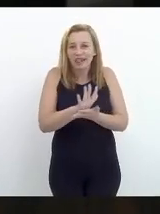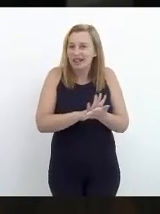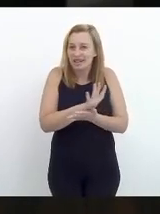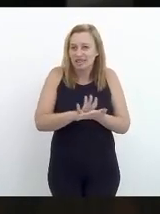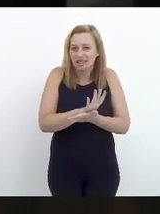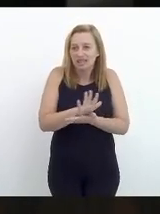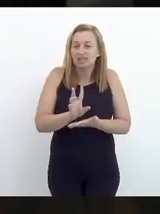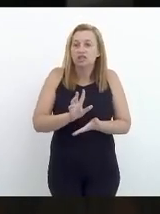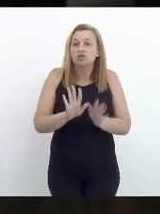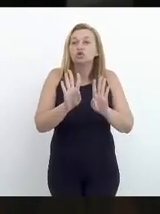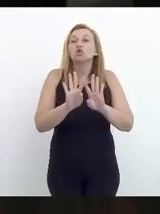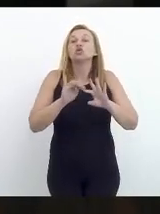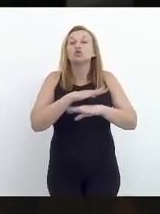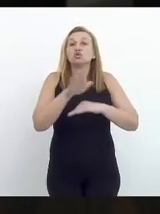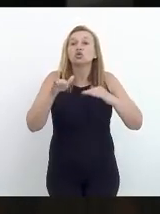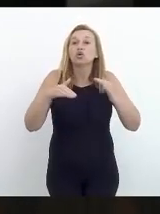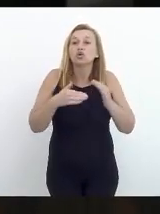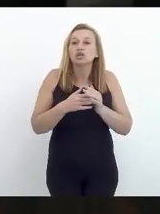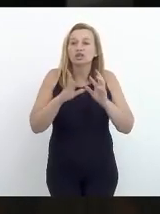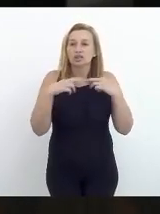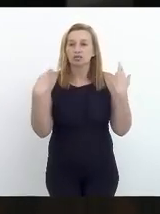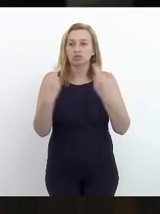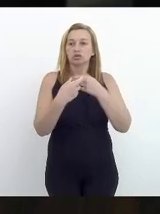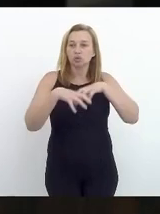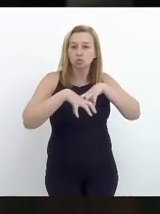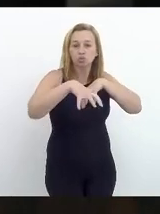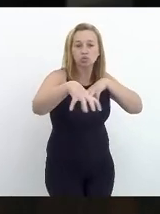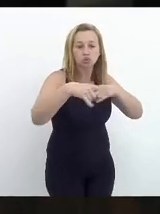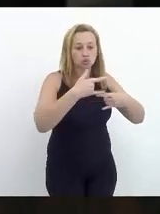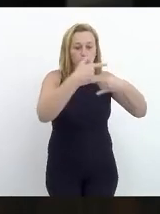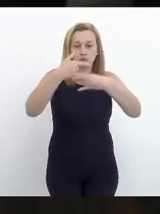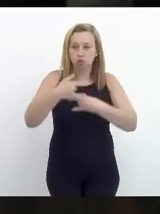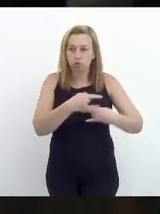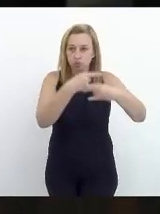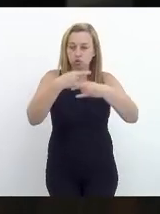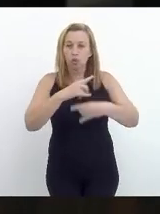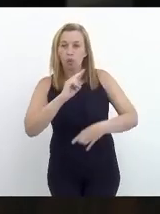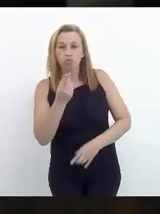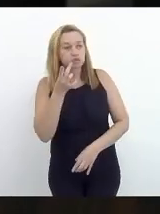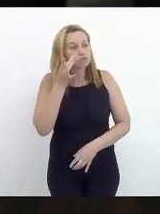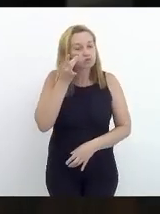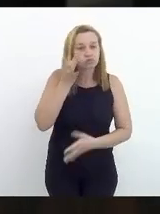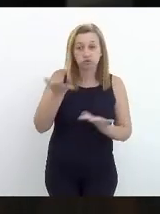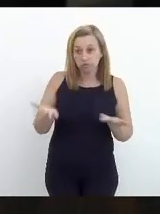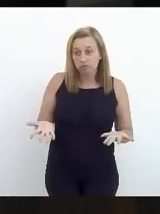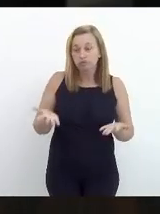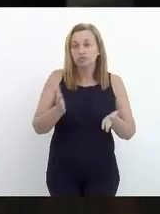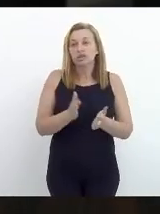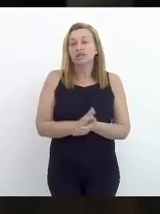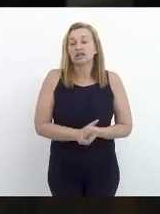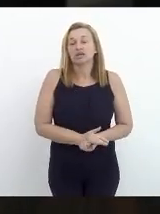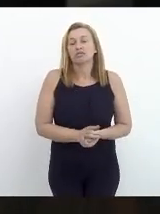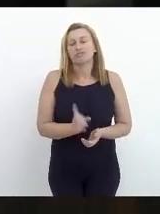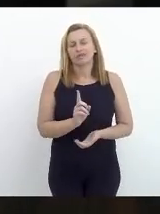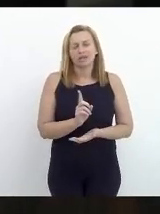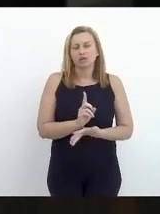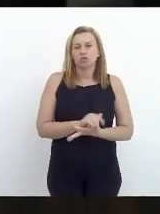as sessões, quer seja presencial, pelo Zoom, mas não vai aqui